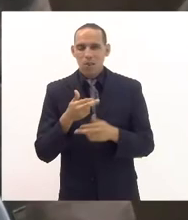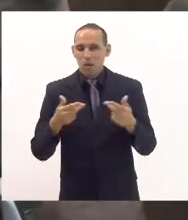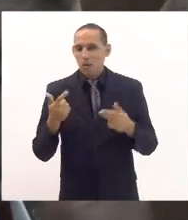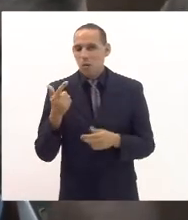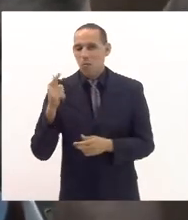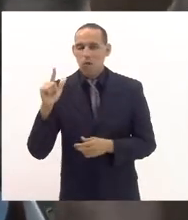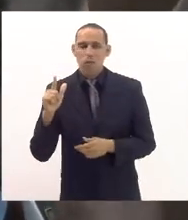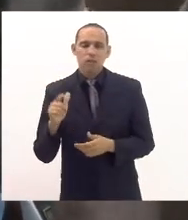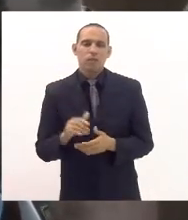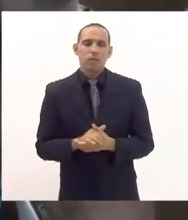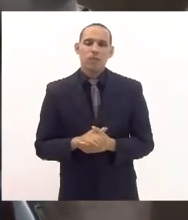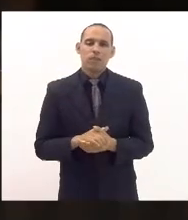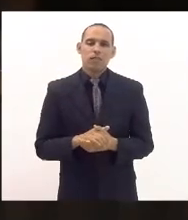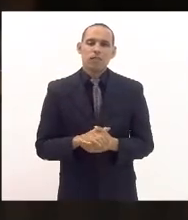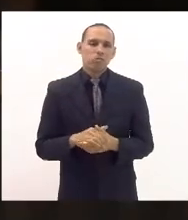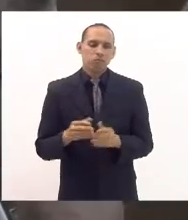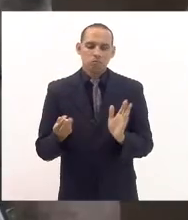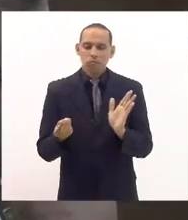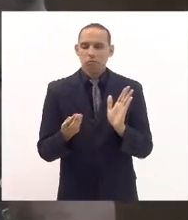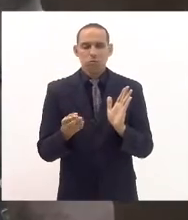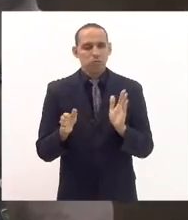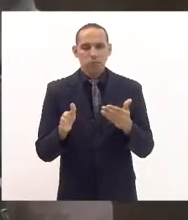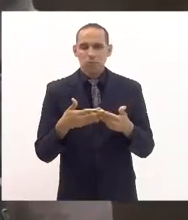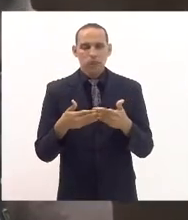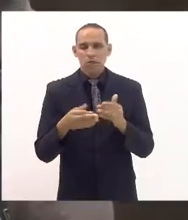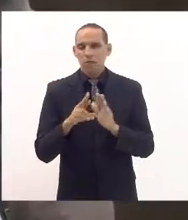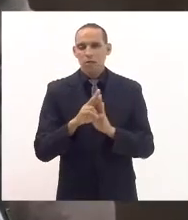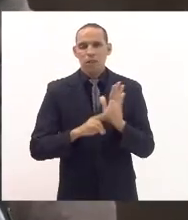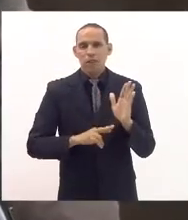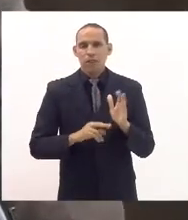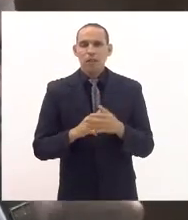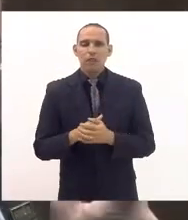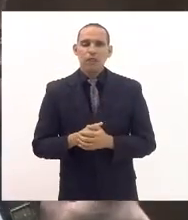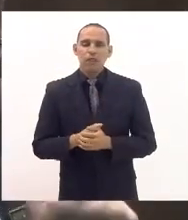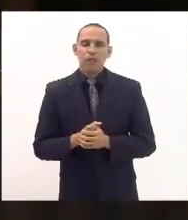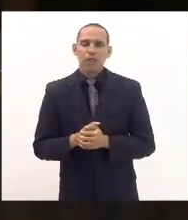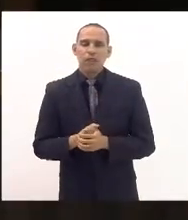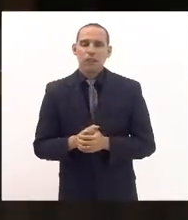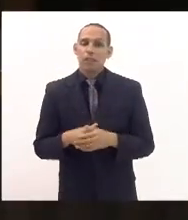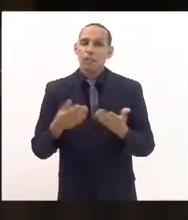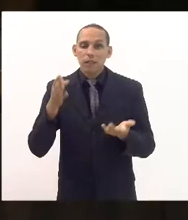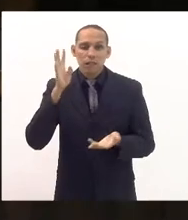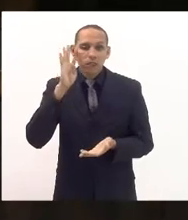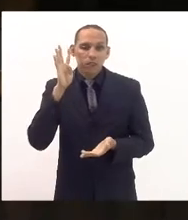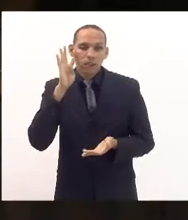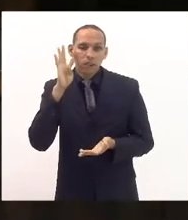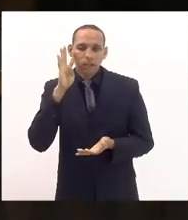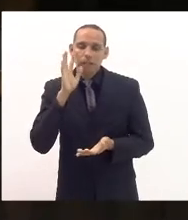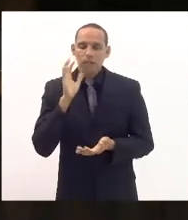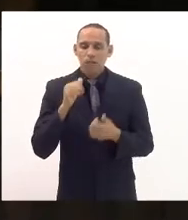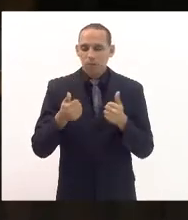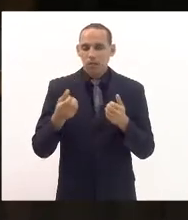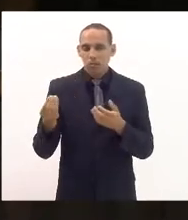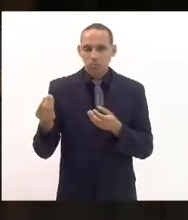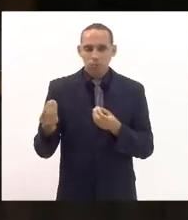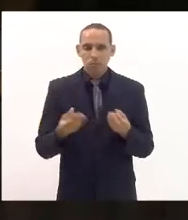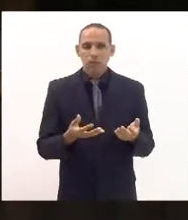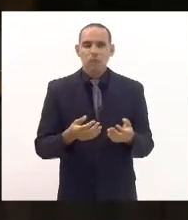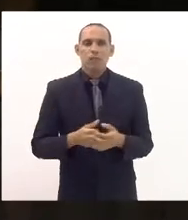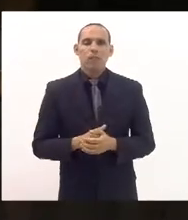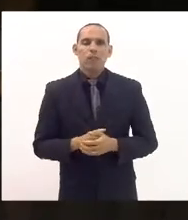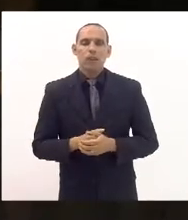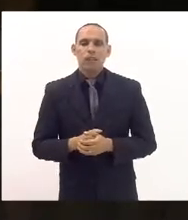tão nenhum porque a gente fecha Ok redação segunda-feira é fácil quarta-feira ele tá eu trago vou trazer Então